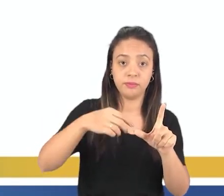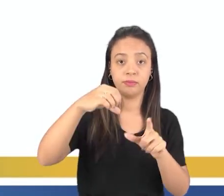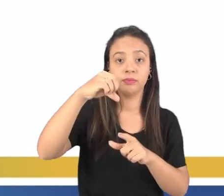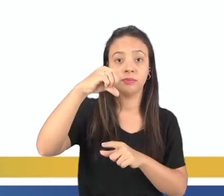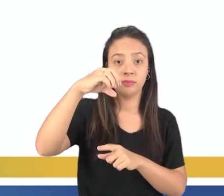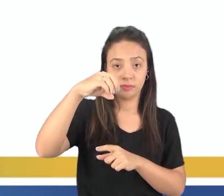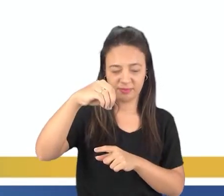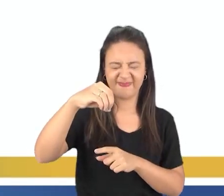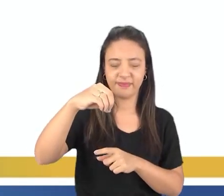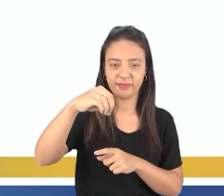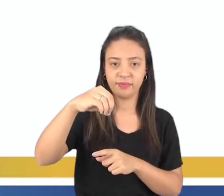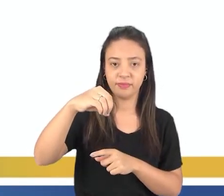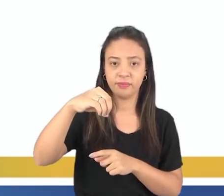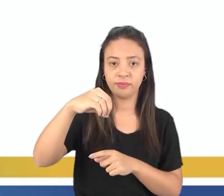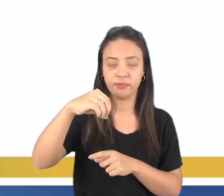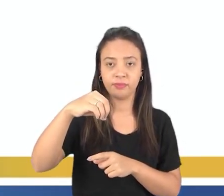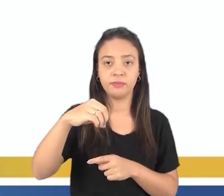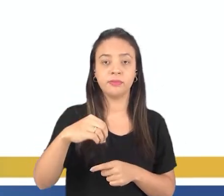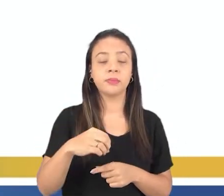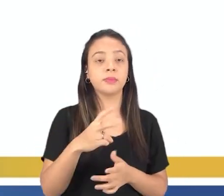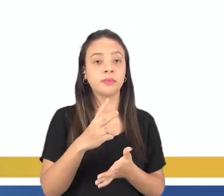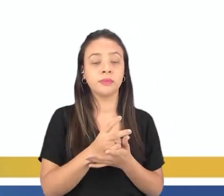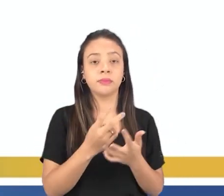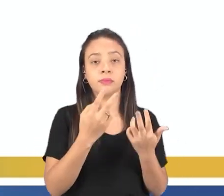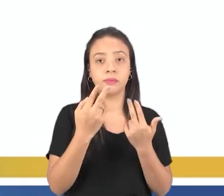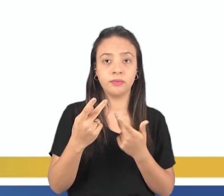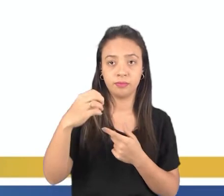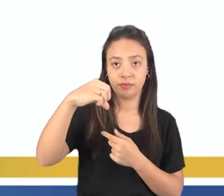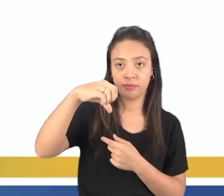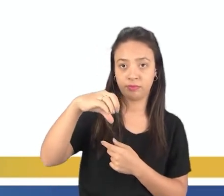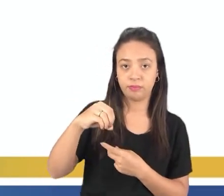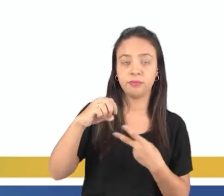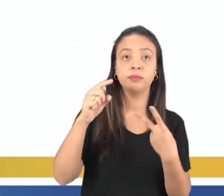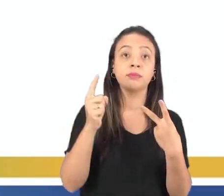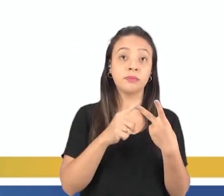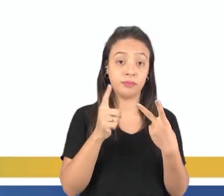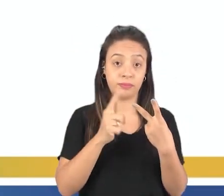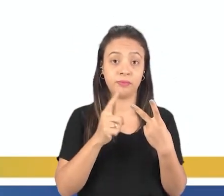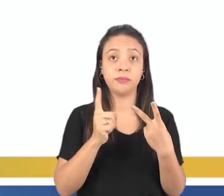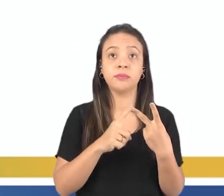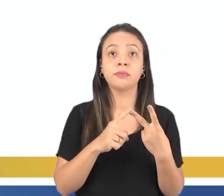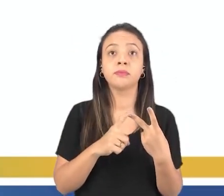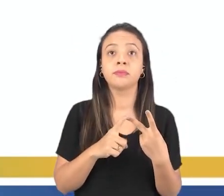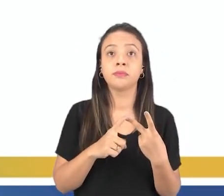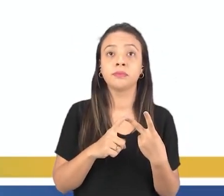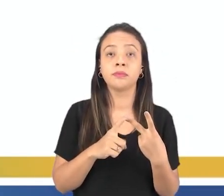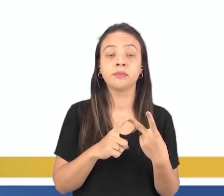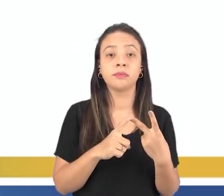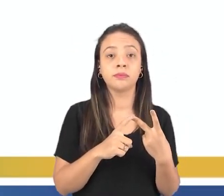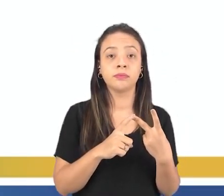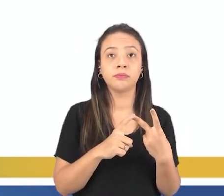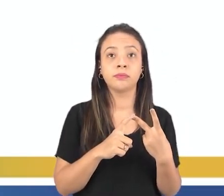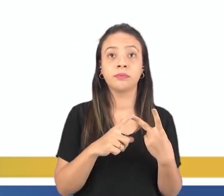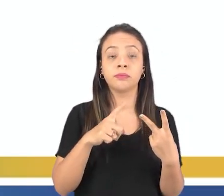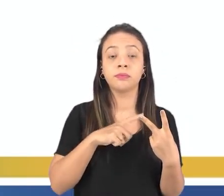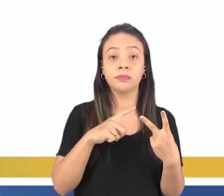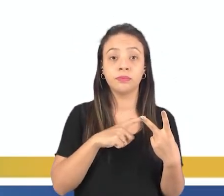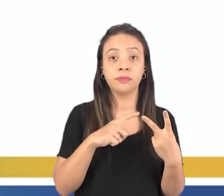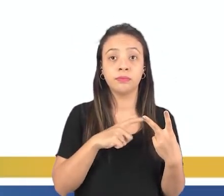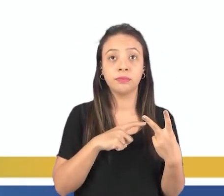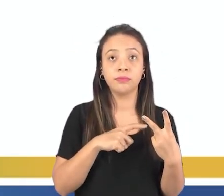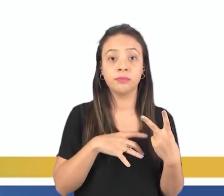de medidas exatamente igual a 90 graus, certo? Nós também temos um